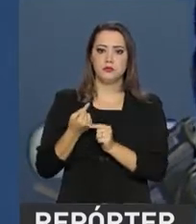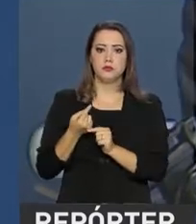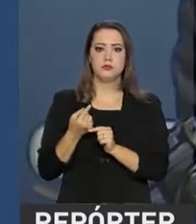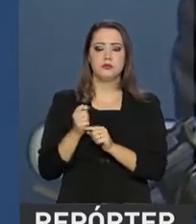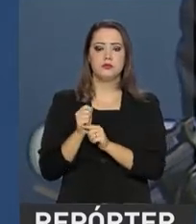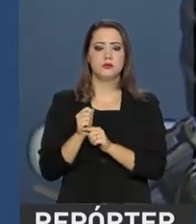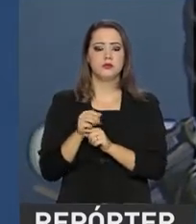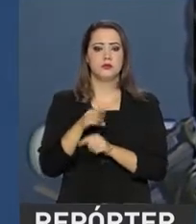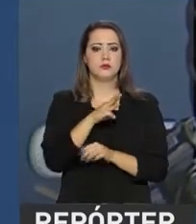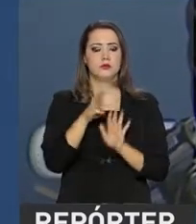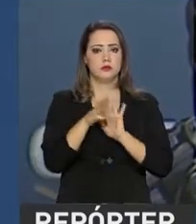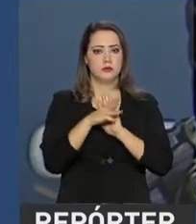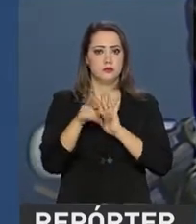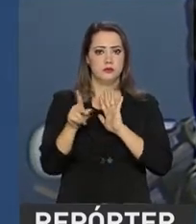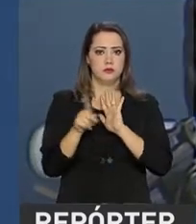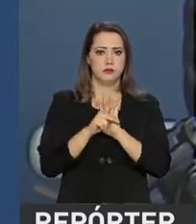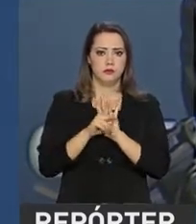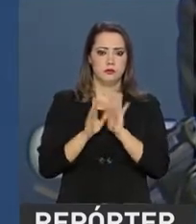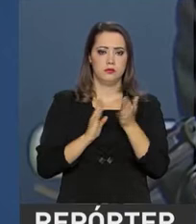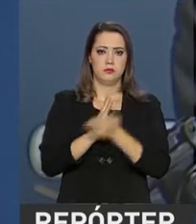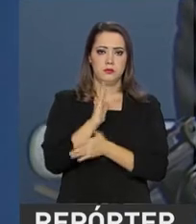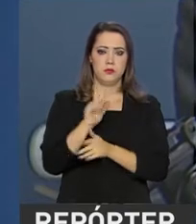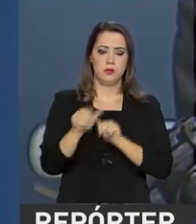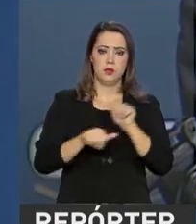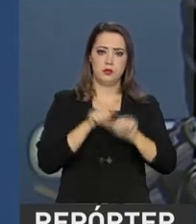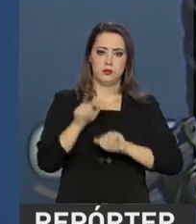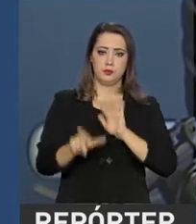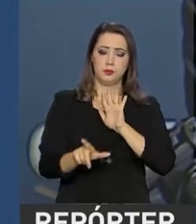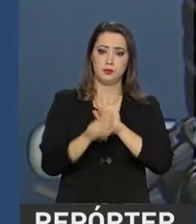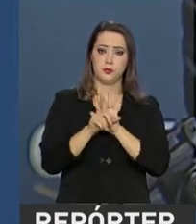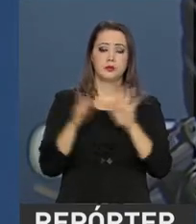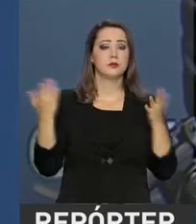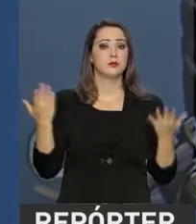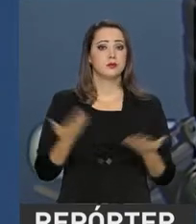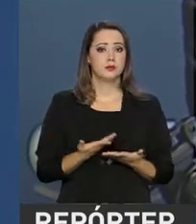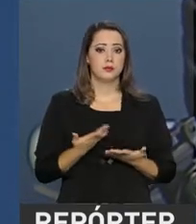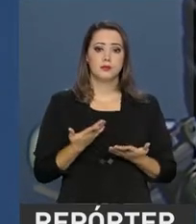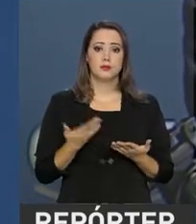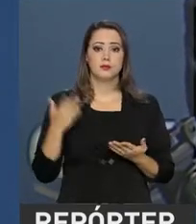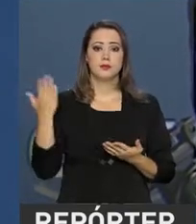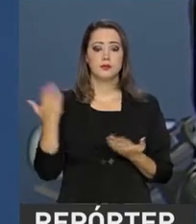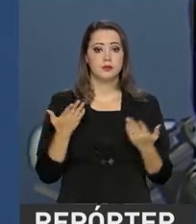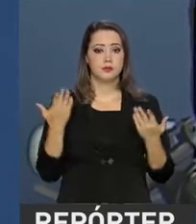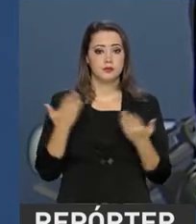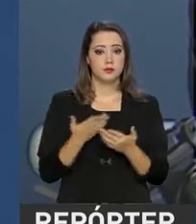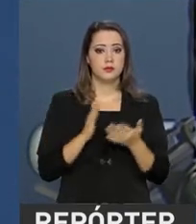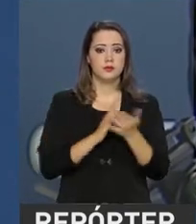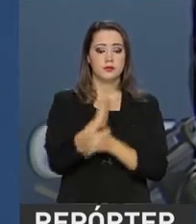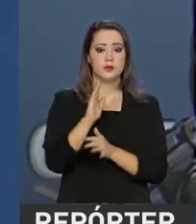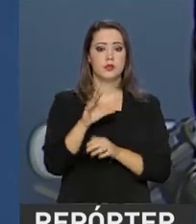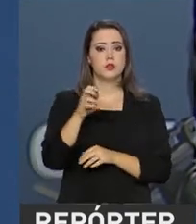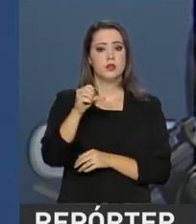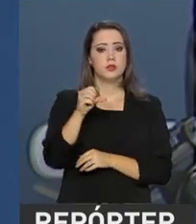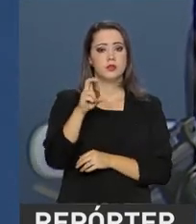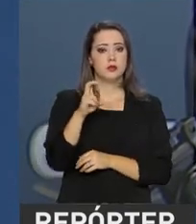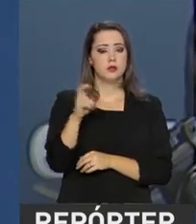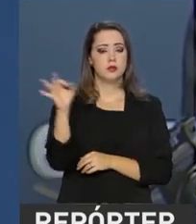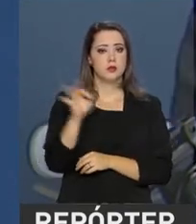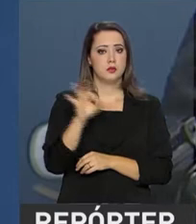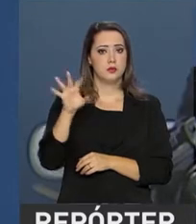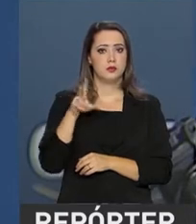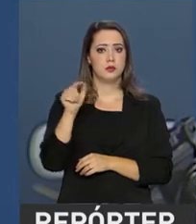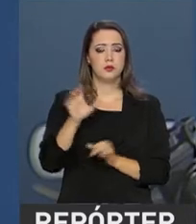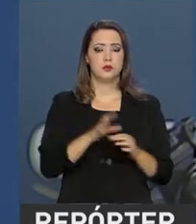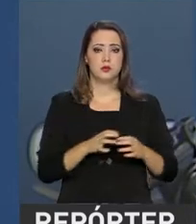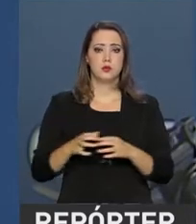medida provisória foi aprovada, convertida em lei, e hoje é aprovada por 95% de todo